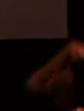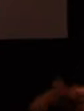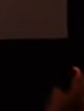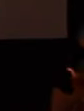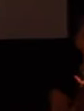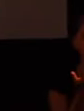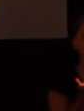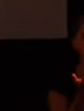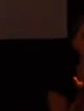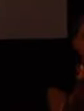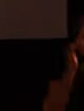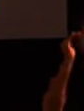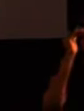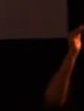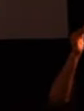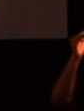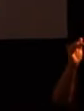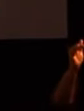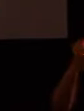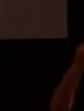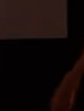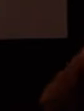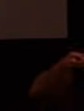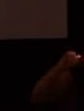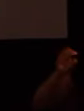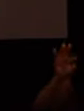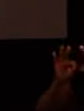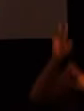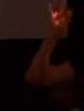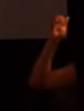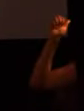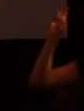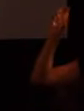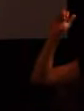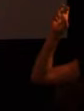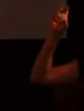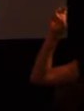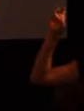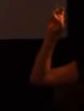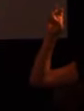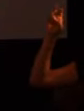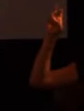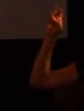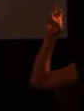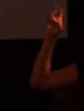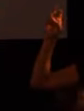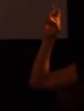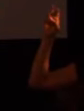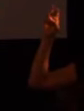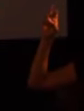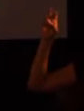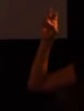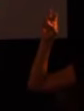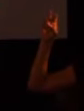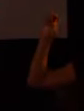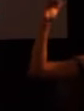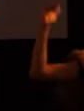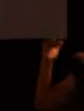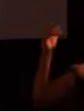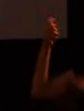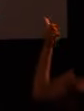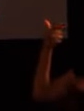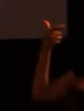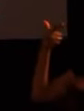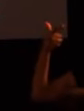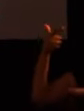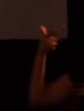e de repente vai ver que ele pode chegar a 15 pavimentos. Não, não pode, porque o limite é 12 andares. O limite é 12 andares, mas ele está